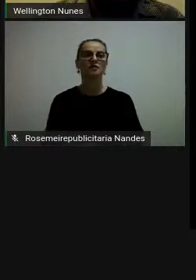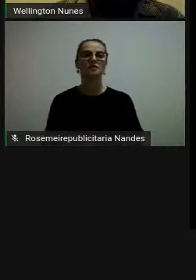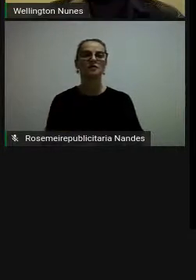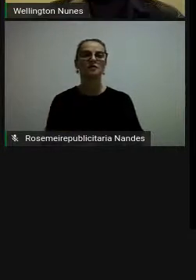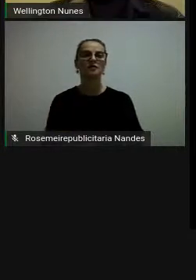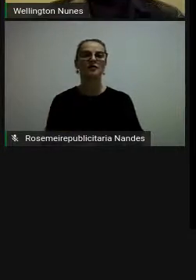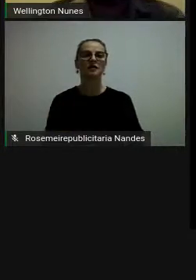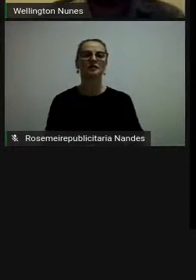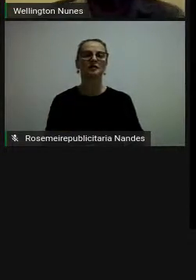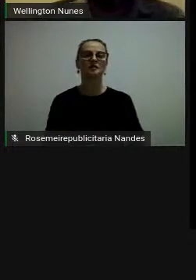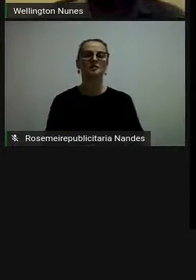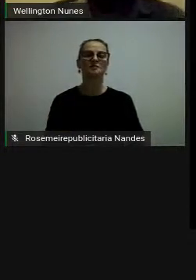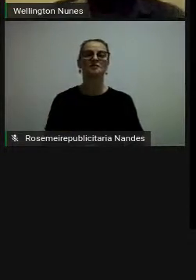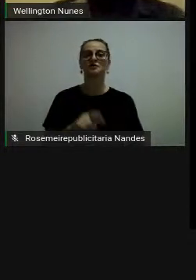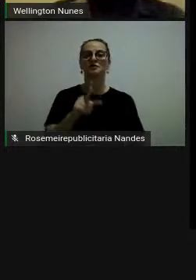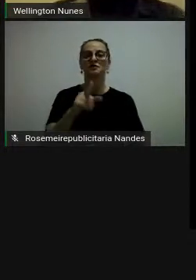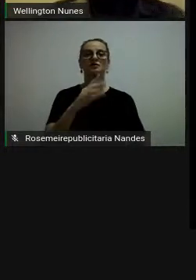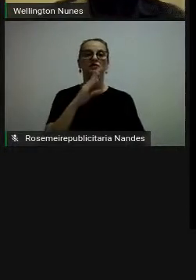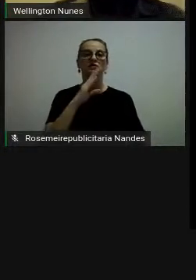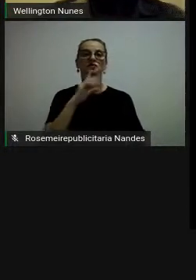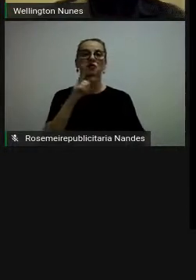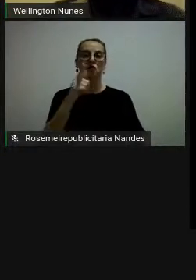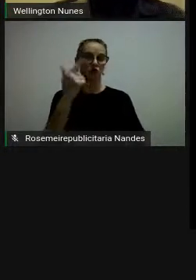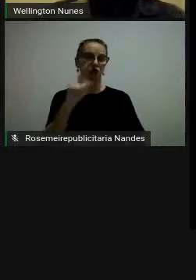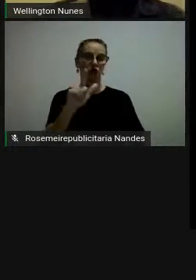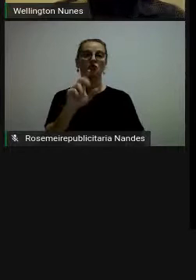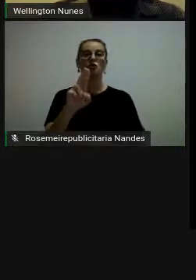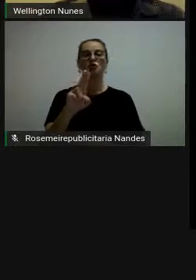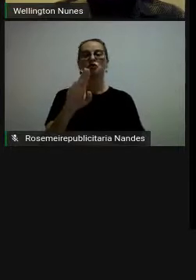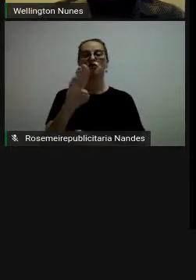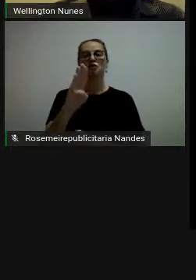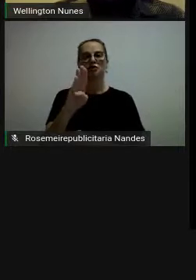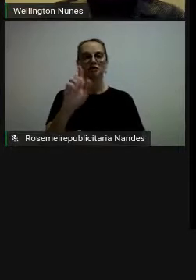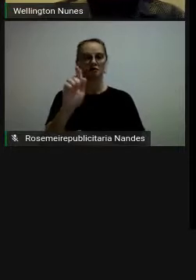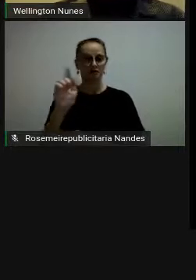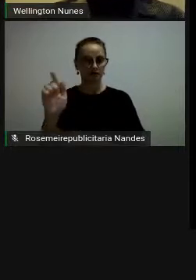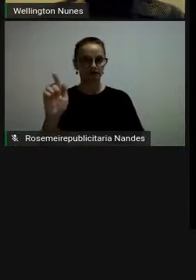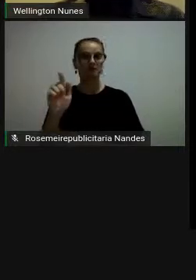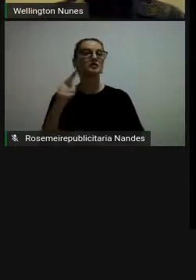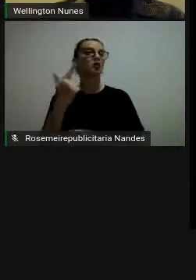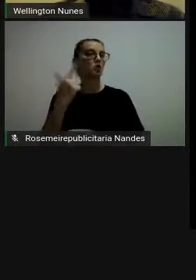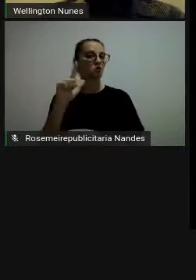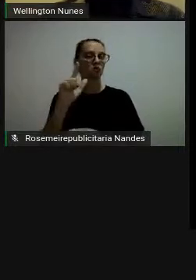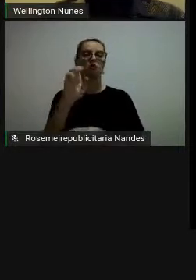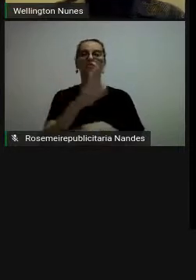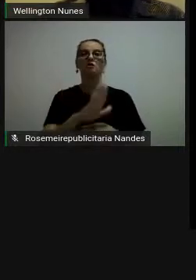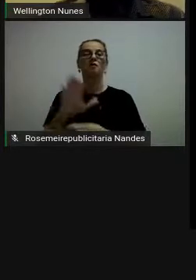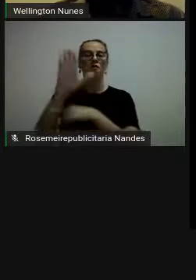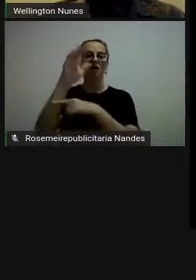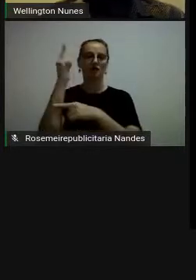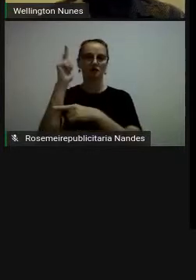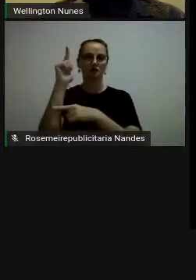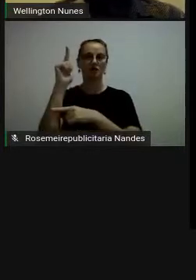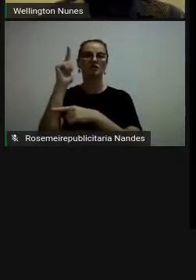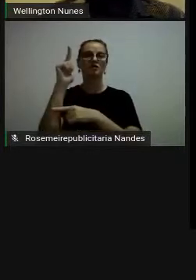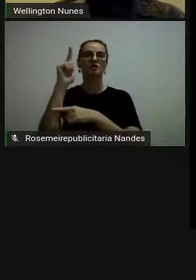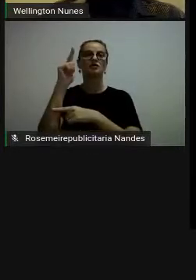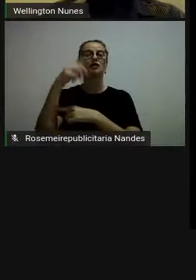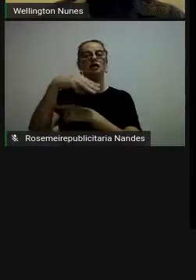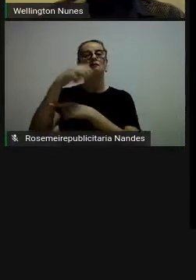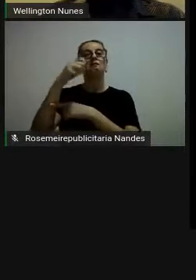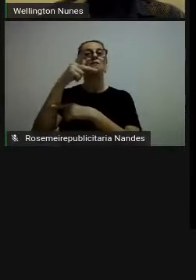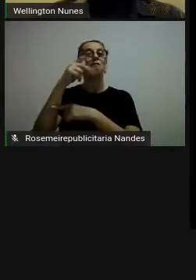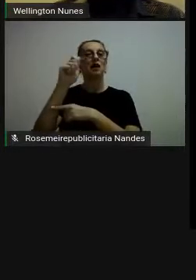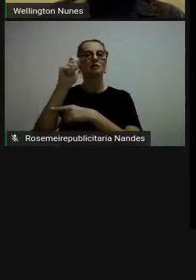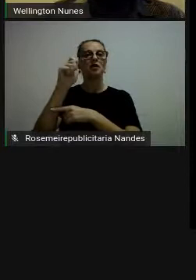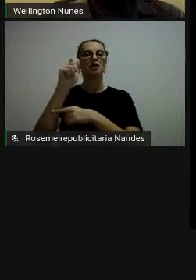Digital de Goiânia, conhecido como MUBDG, que é o Mapa Urbano Básico Digital de Goiânia. Ou se você digitar no Google, Mapa Digital de Goiânia, você